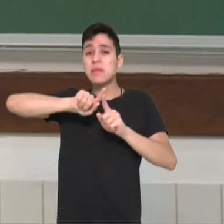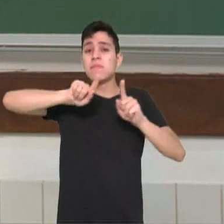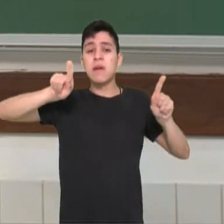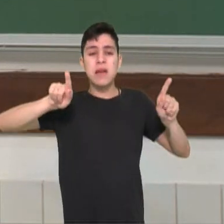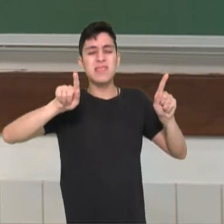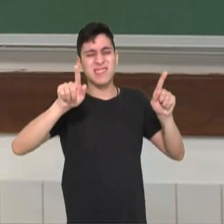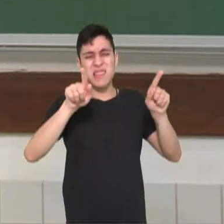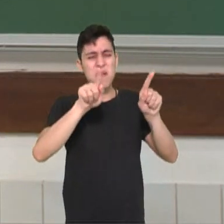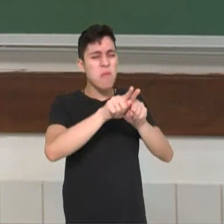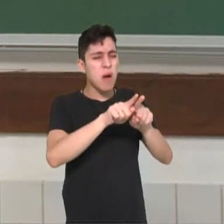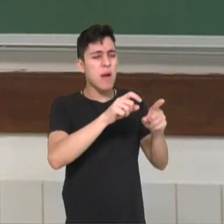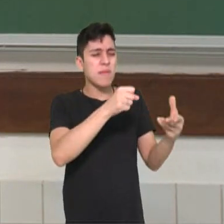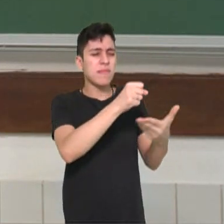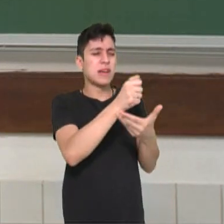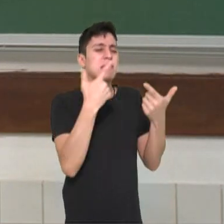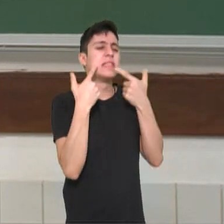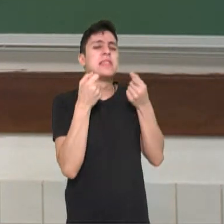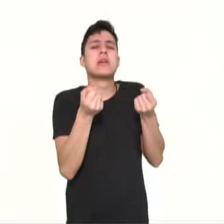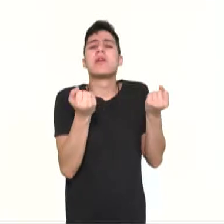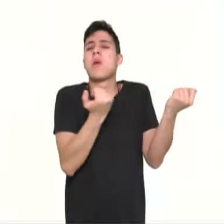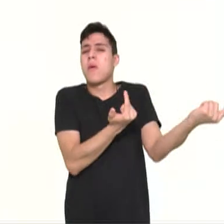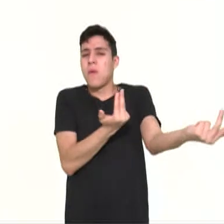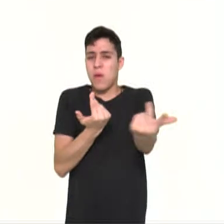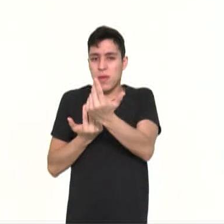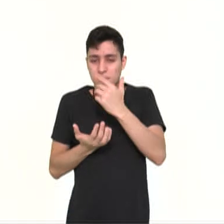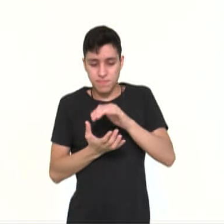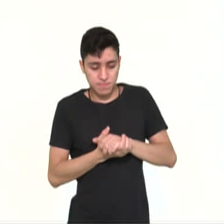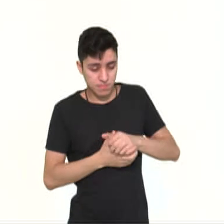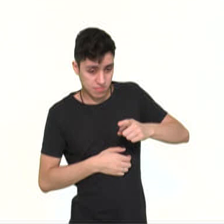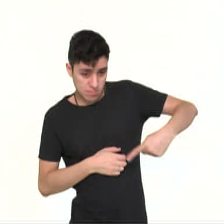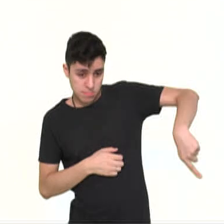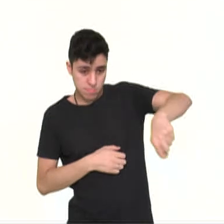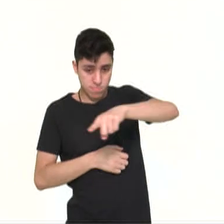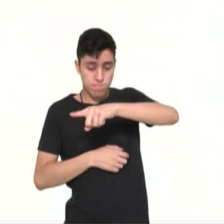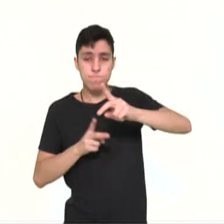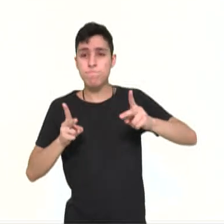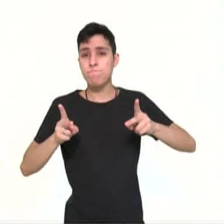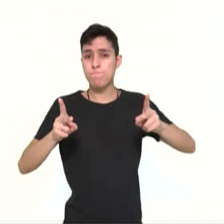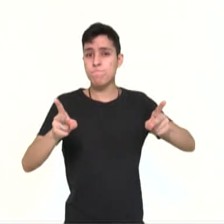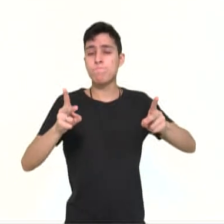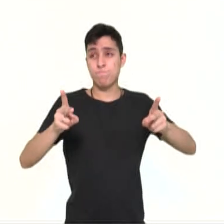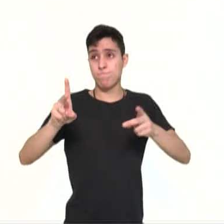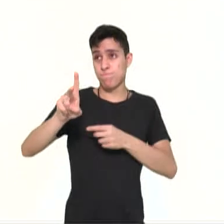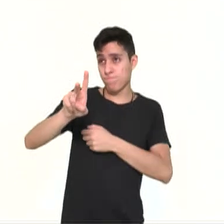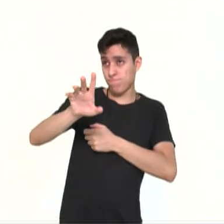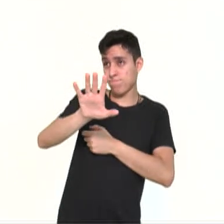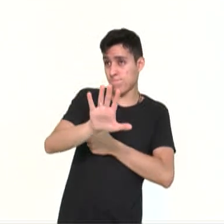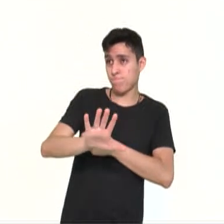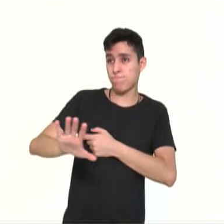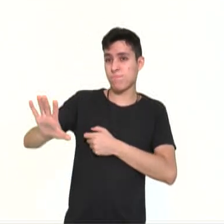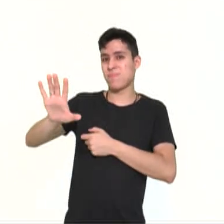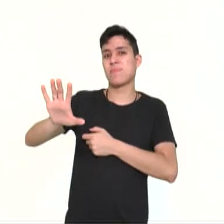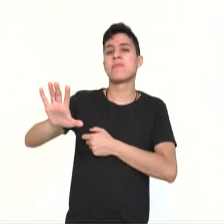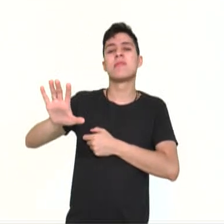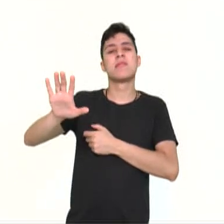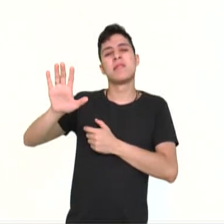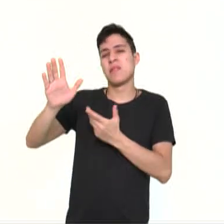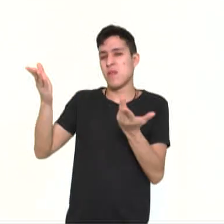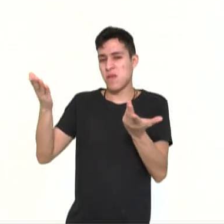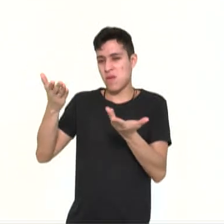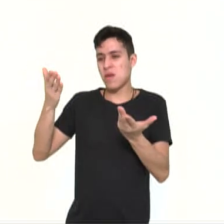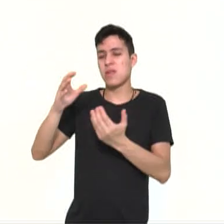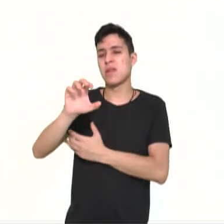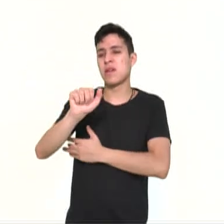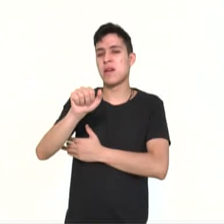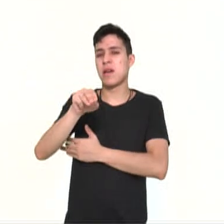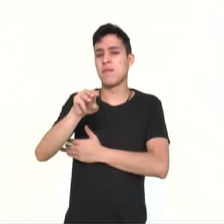tronco linguístico igual, né? Eles pertenciam ali àquela região das terras ao sul do Saara, onde hoje está localizado Camarões